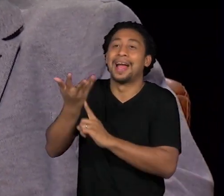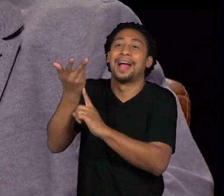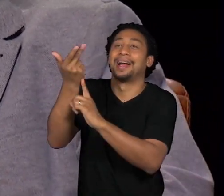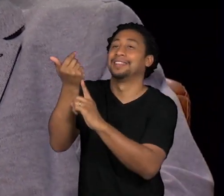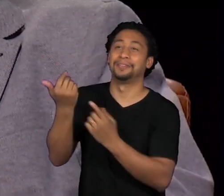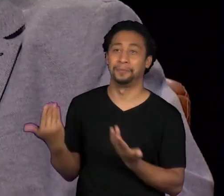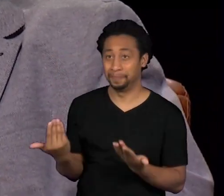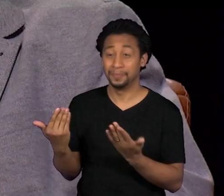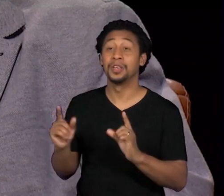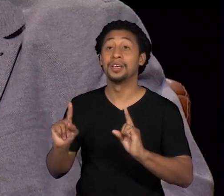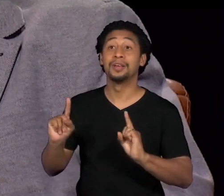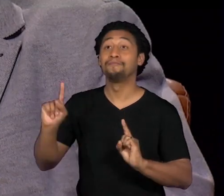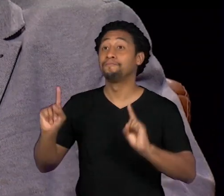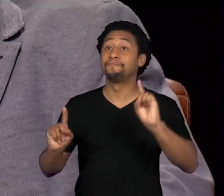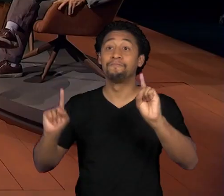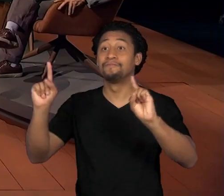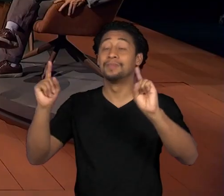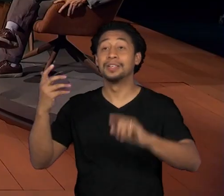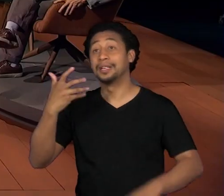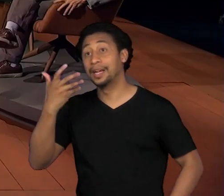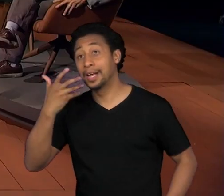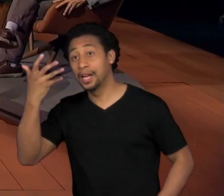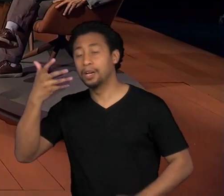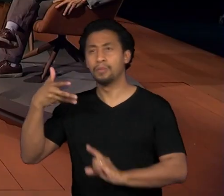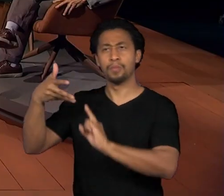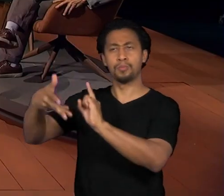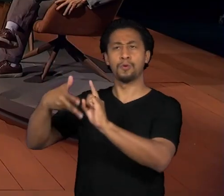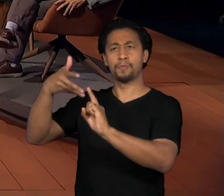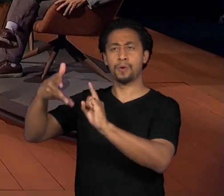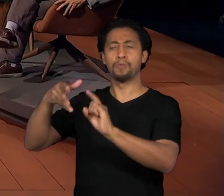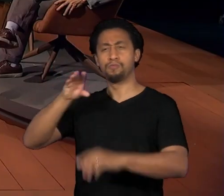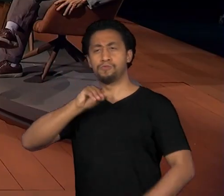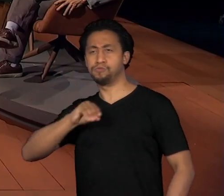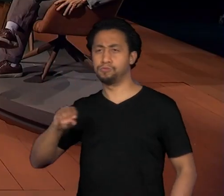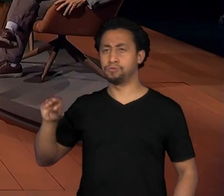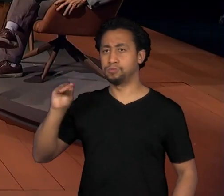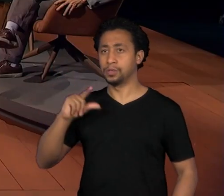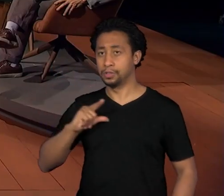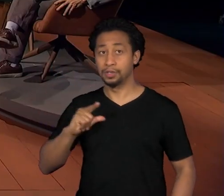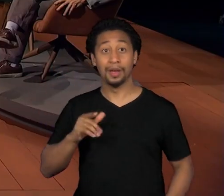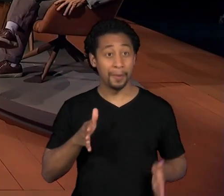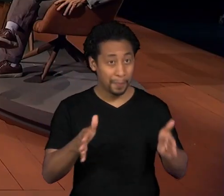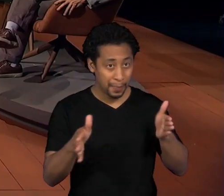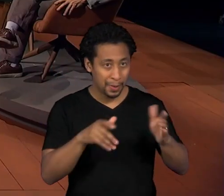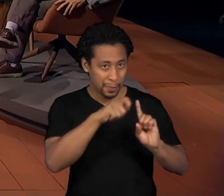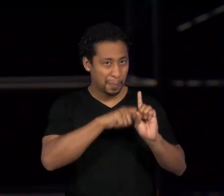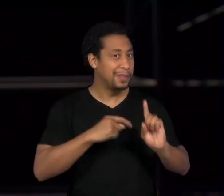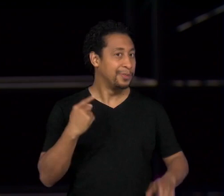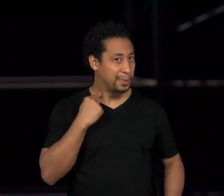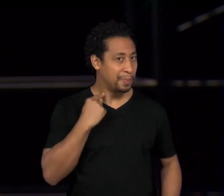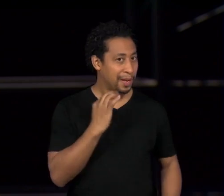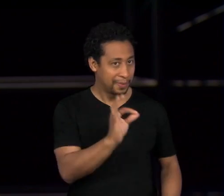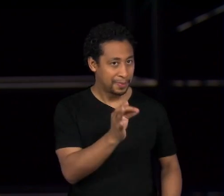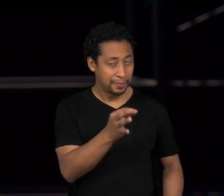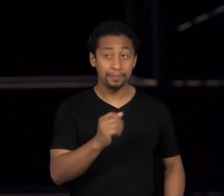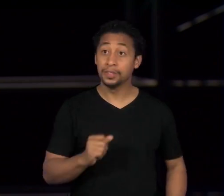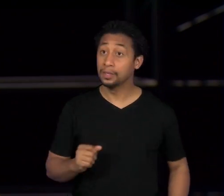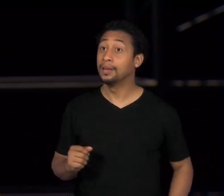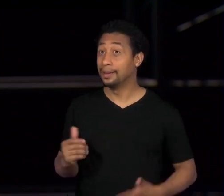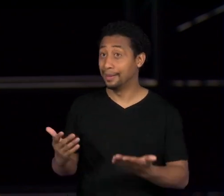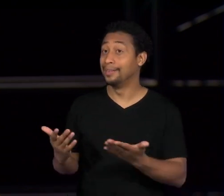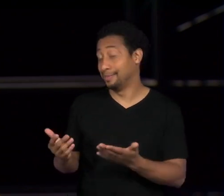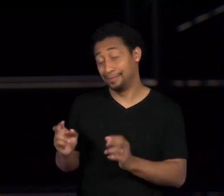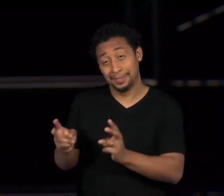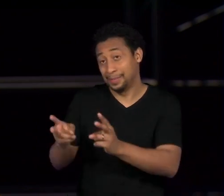de canto declamação e oratória principalmente no mês de maio né mês de Maria mas você tá sabendo mais da minha vida do